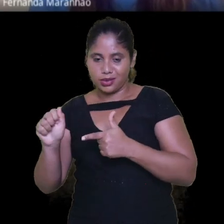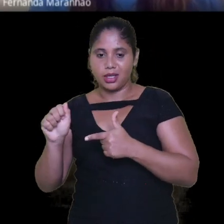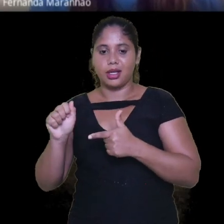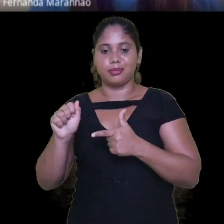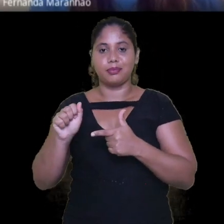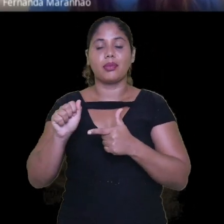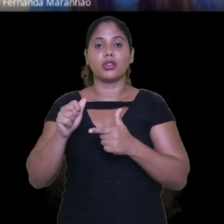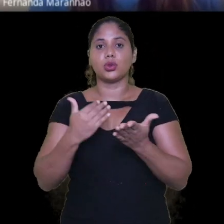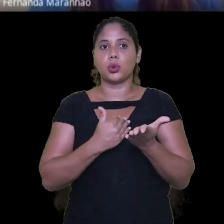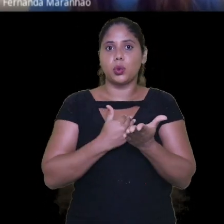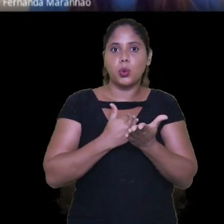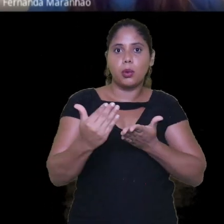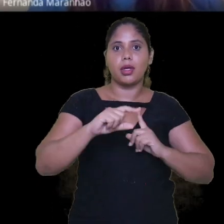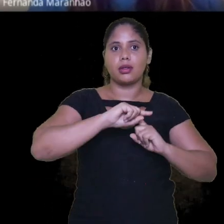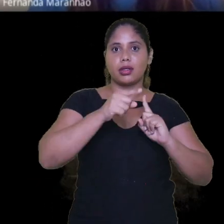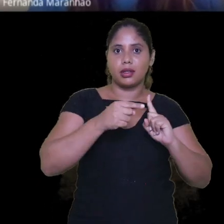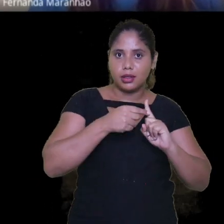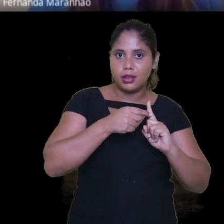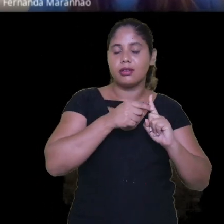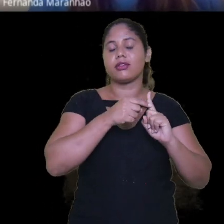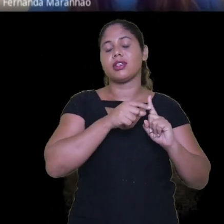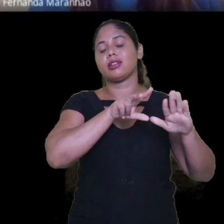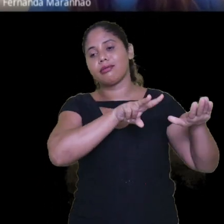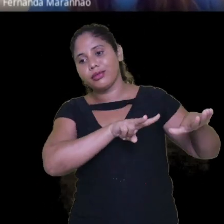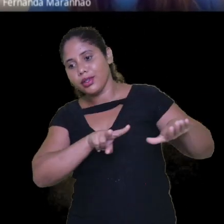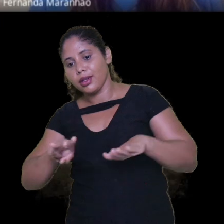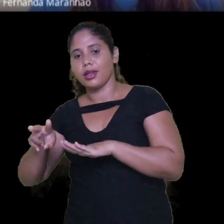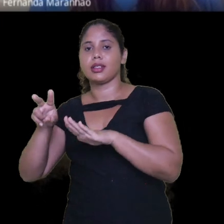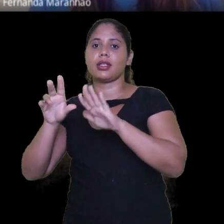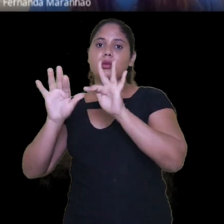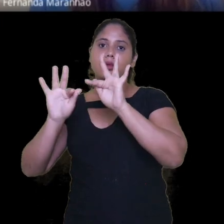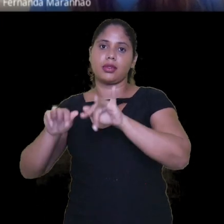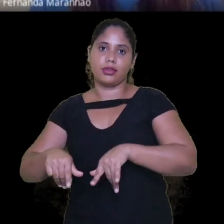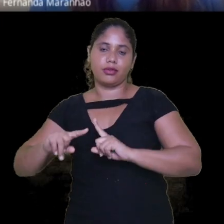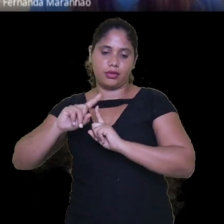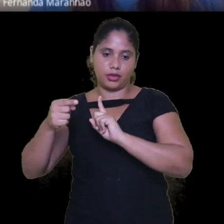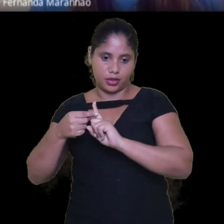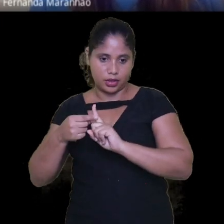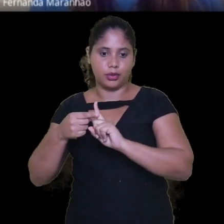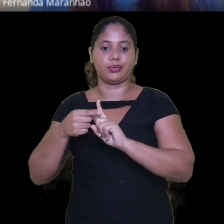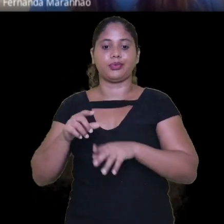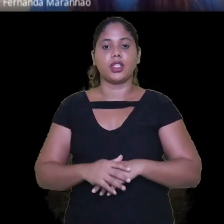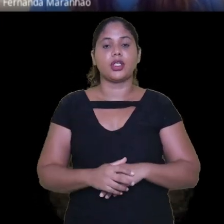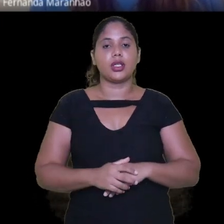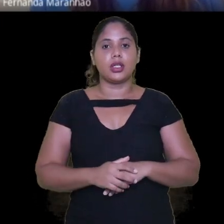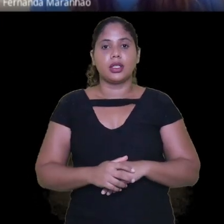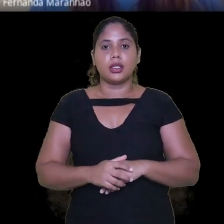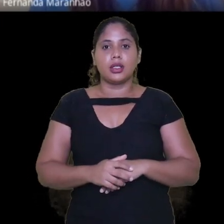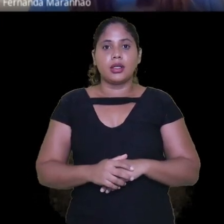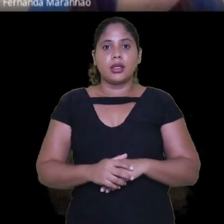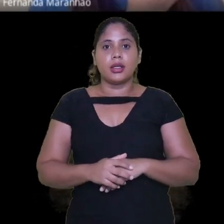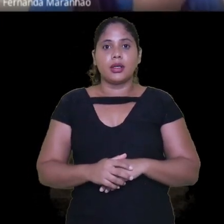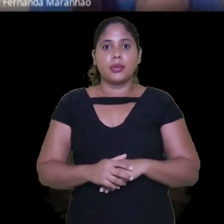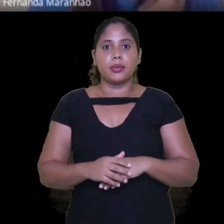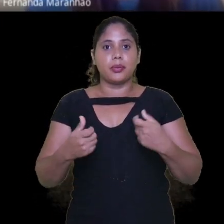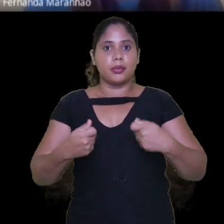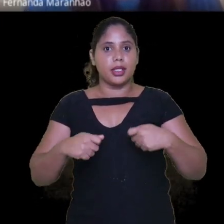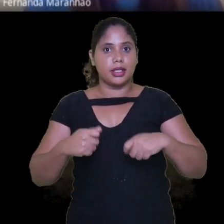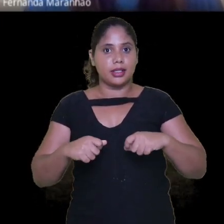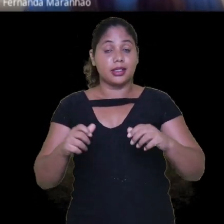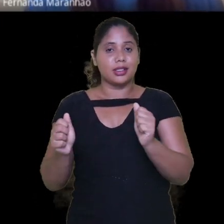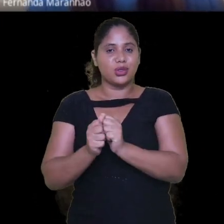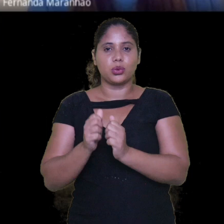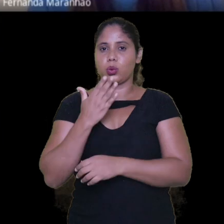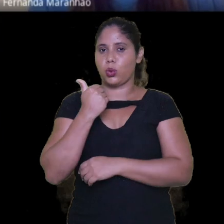a hipertensão gestacional e suas complicações, pré-eclâmpsia e outras que falaremos a seguir. O nosso próximo